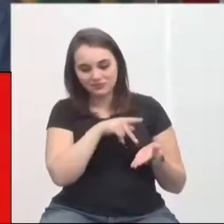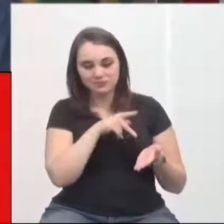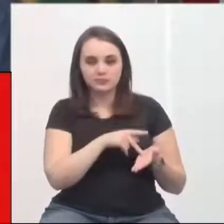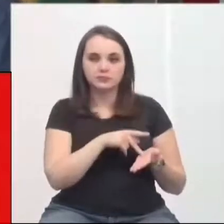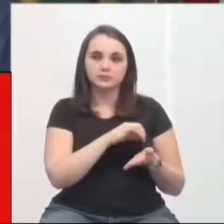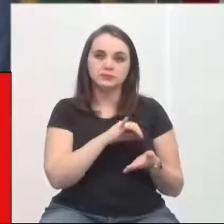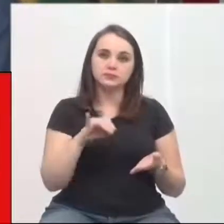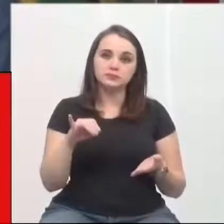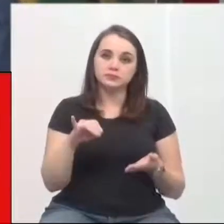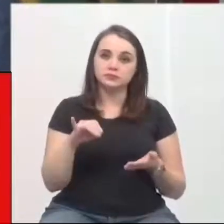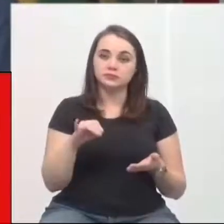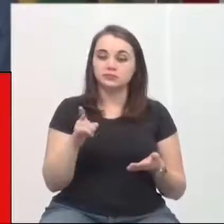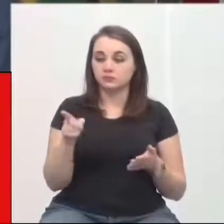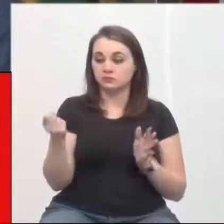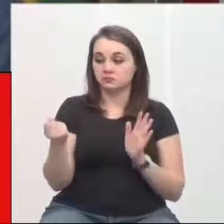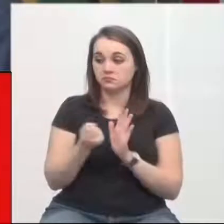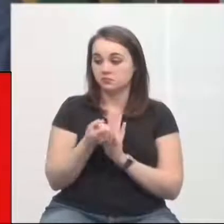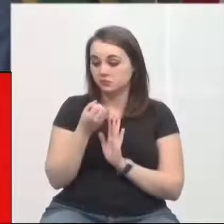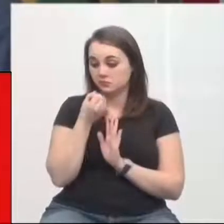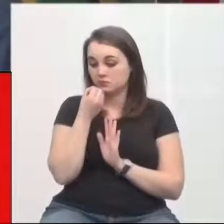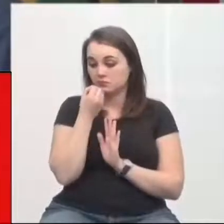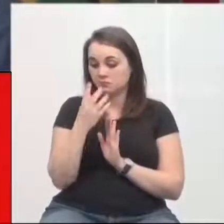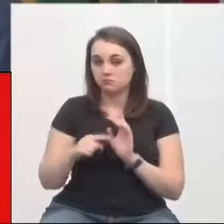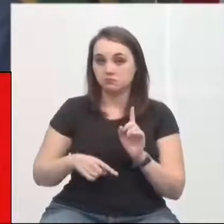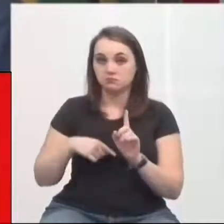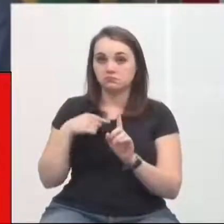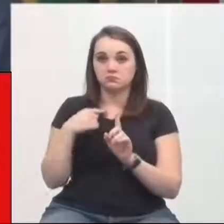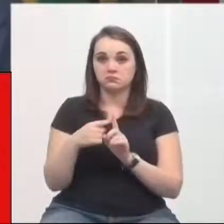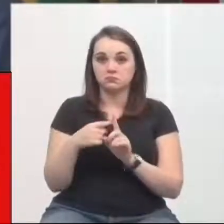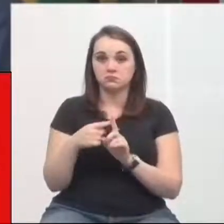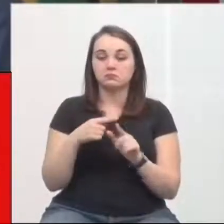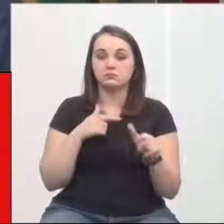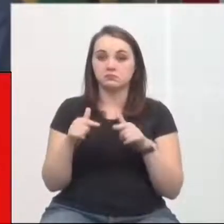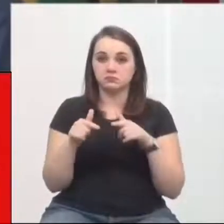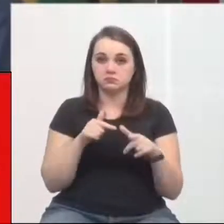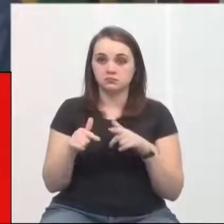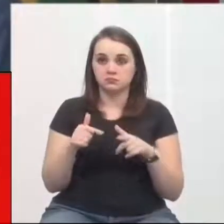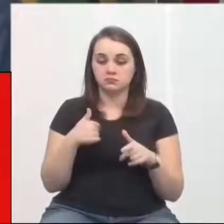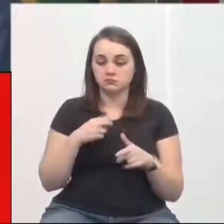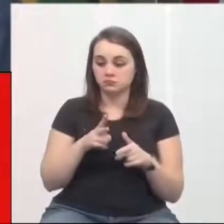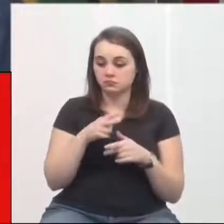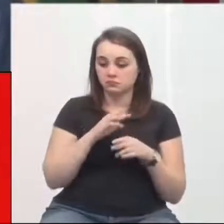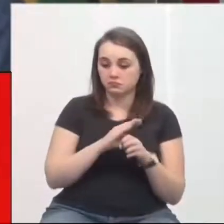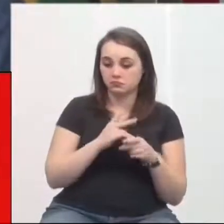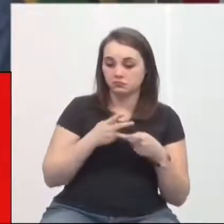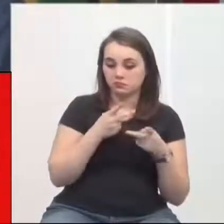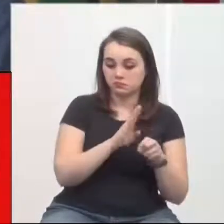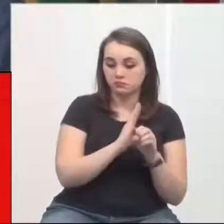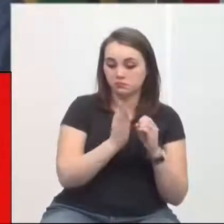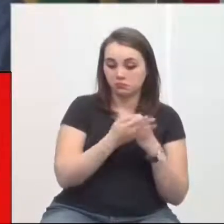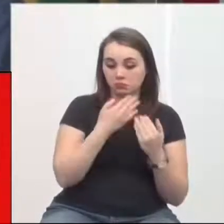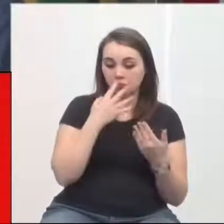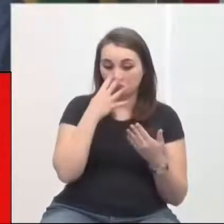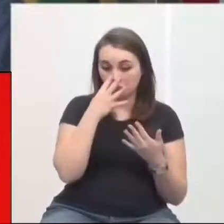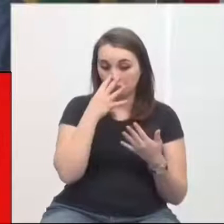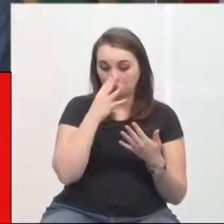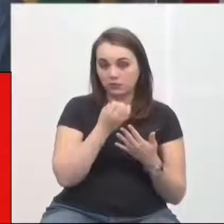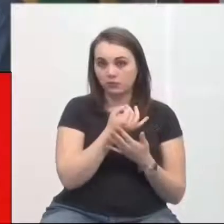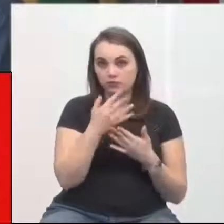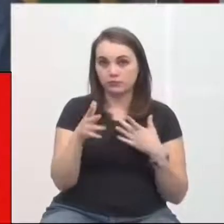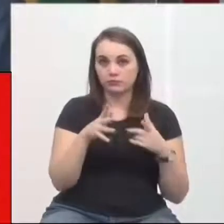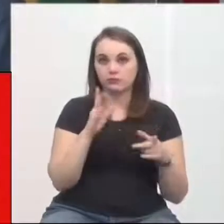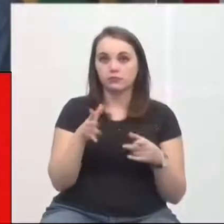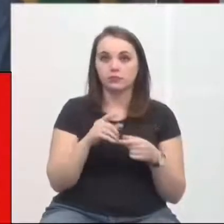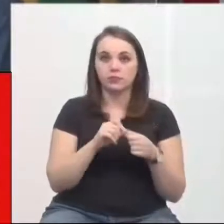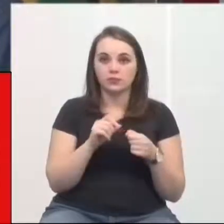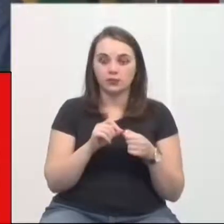se por um lado é uma marca muito positiva, né, e eu me surpreendo cada vez que vou num bairro, pela quantidade de obras que já foram